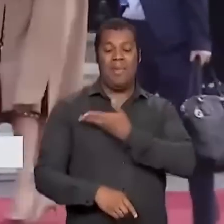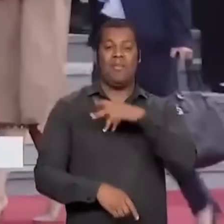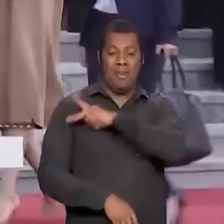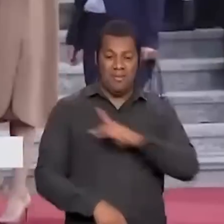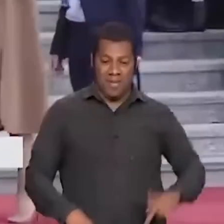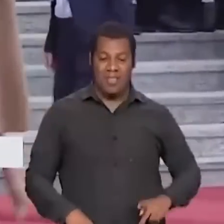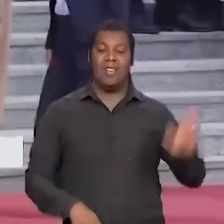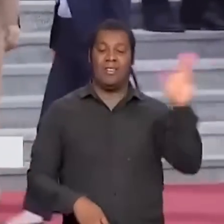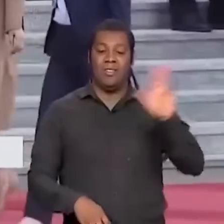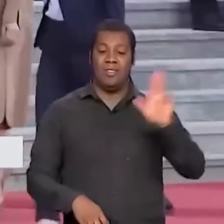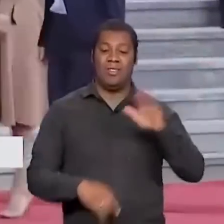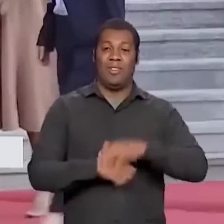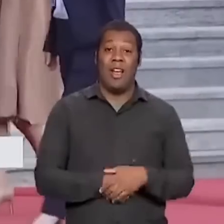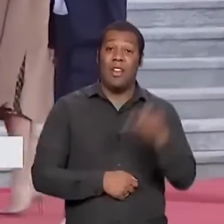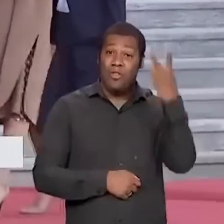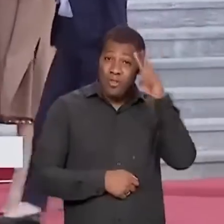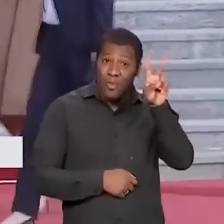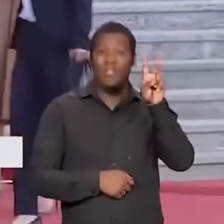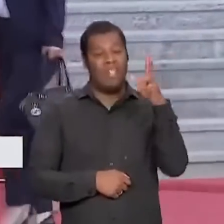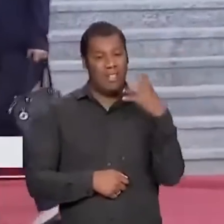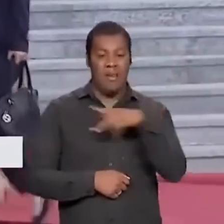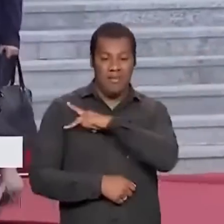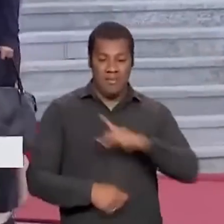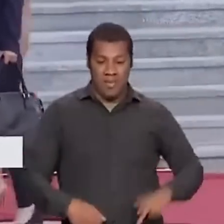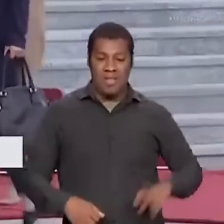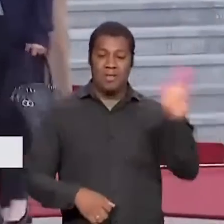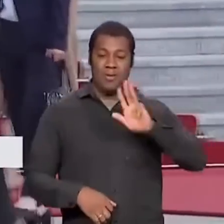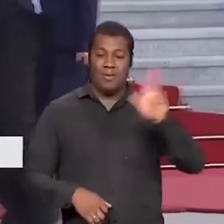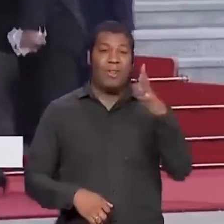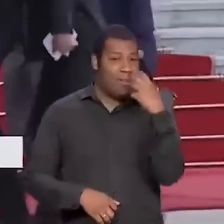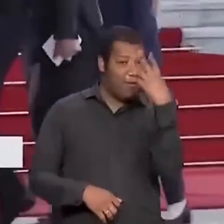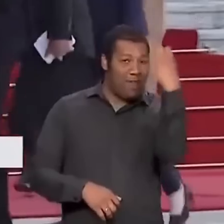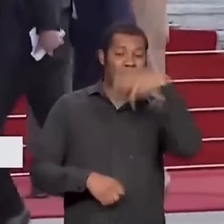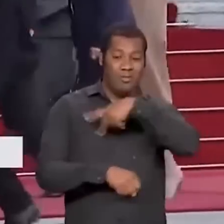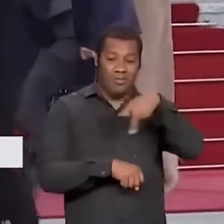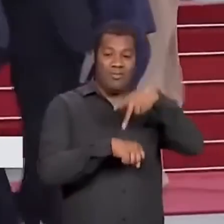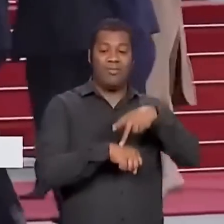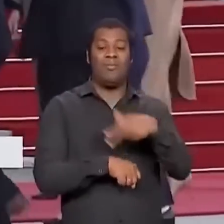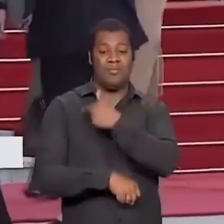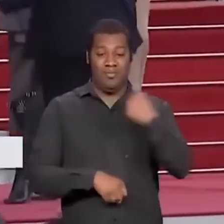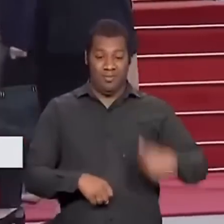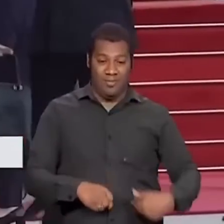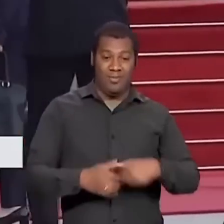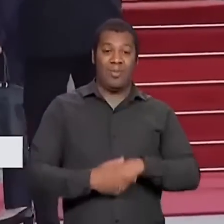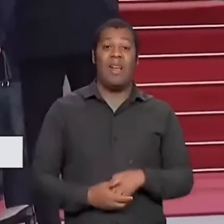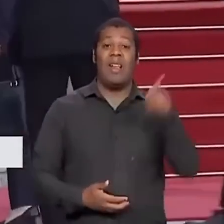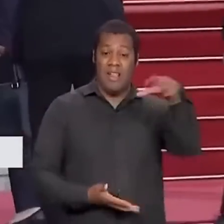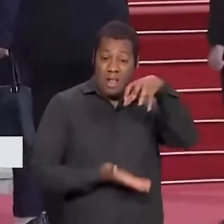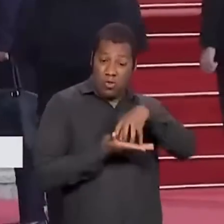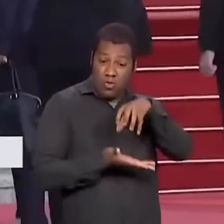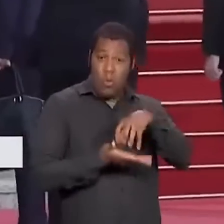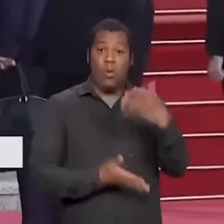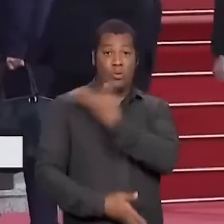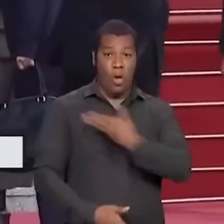Lula está no segundo dia desta viagem à China e oficialmente, então, agora ele está sendo recebido na sede do governo